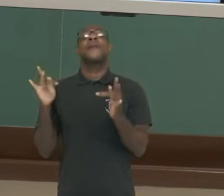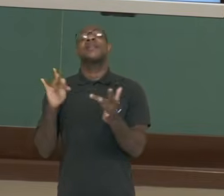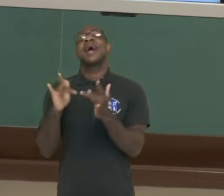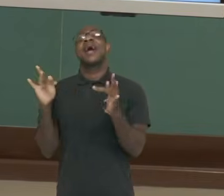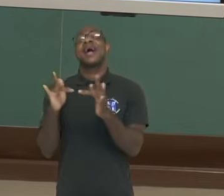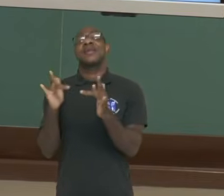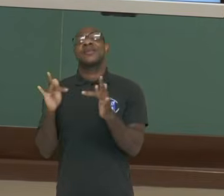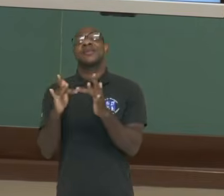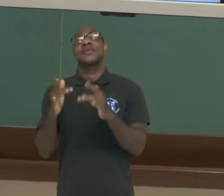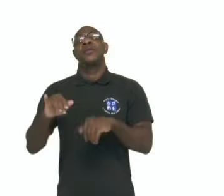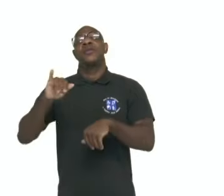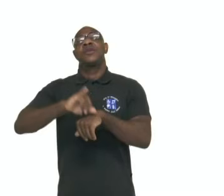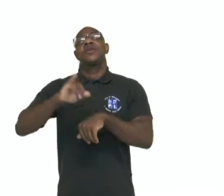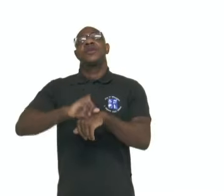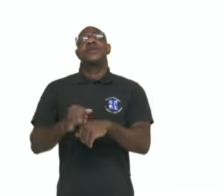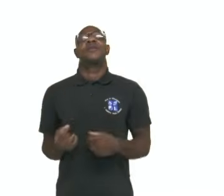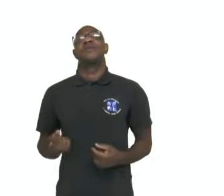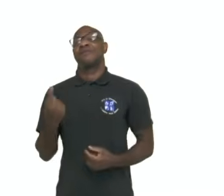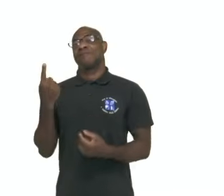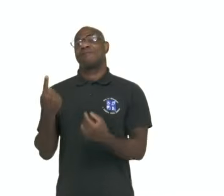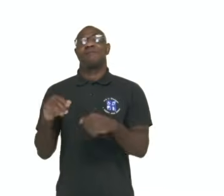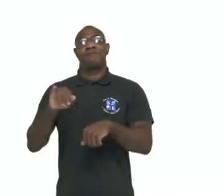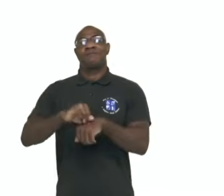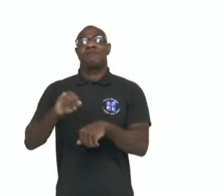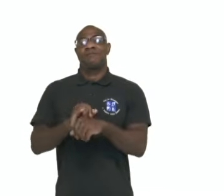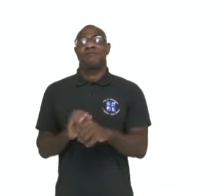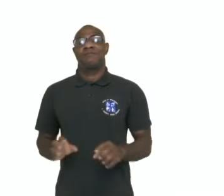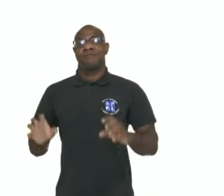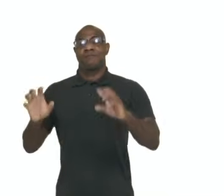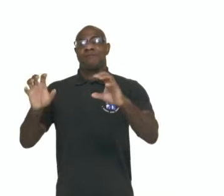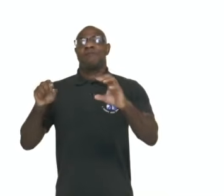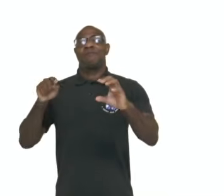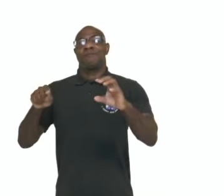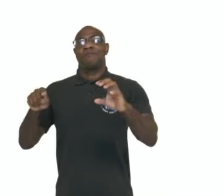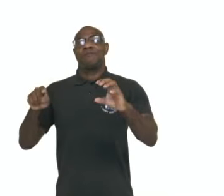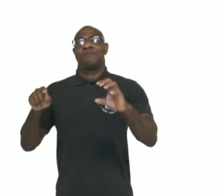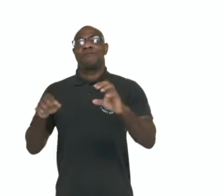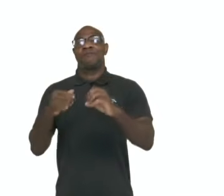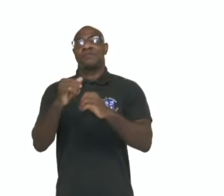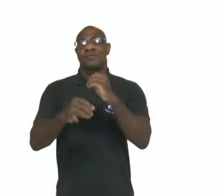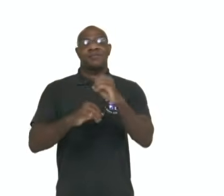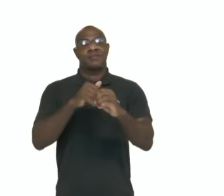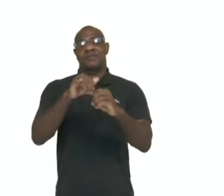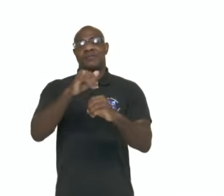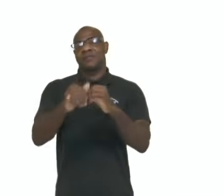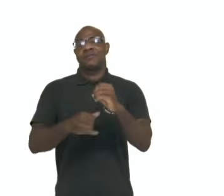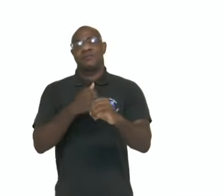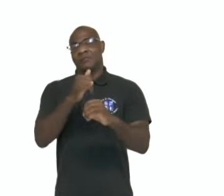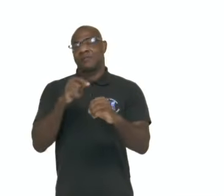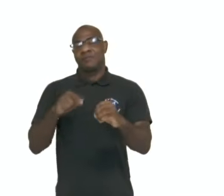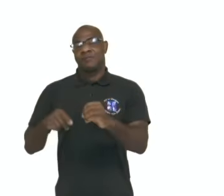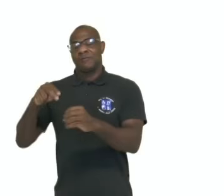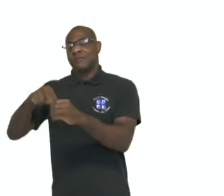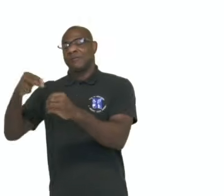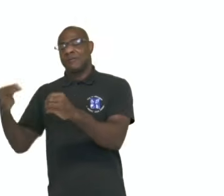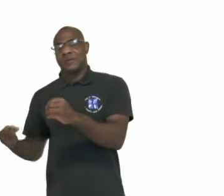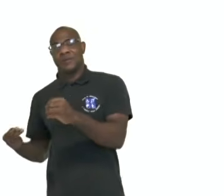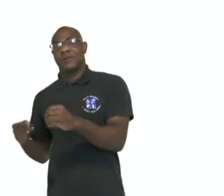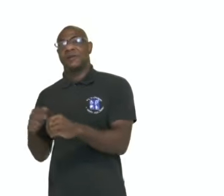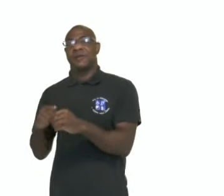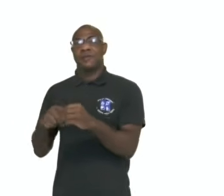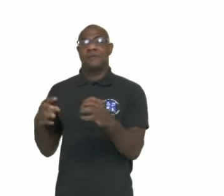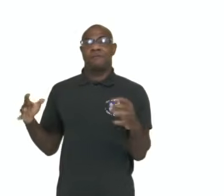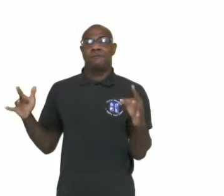dois corpos, um eletrizado e outro inicialmente se encontra neutro. Eles entram